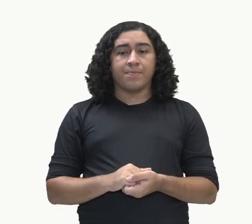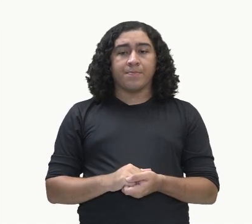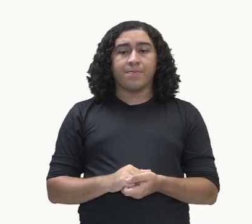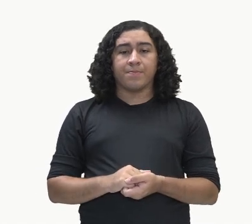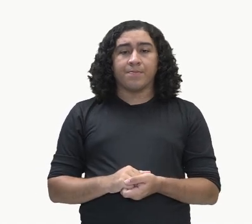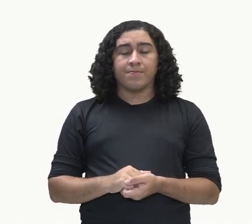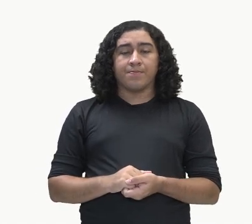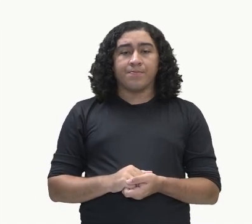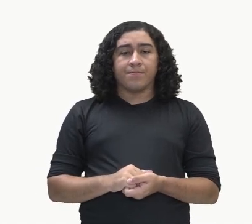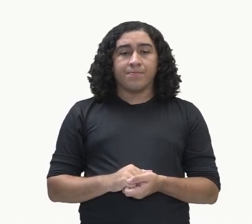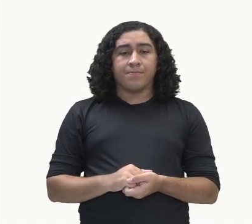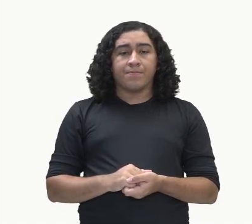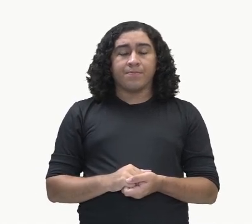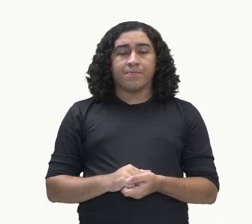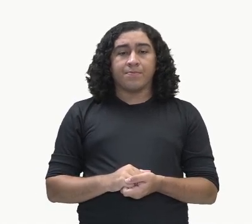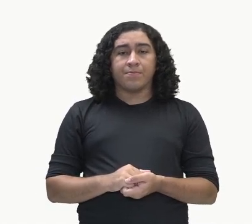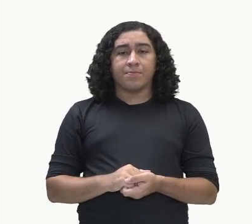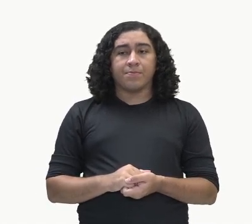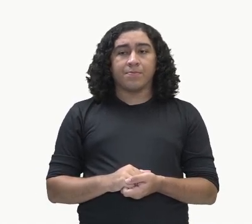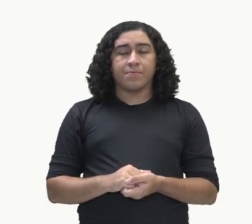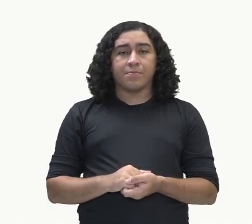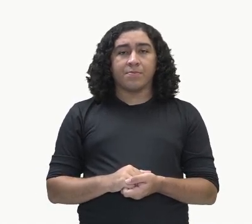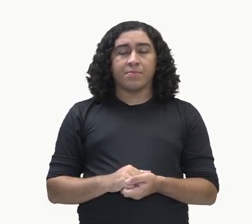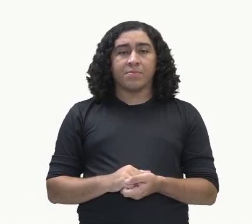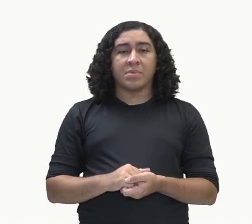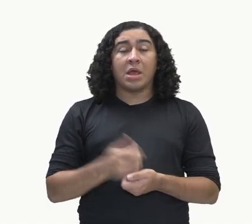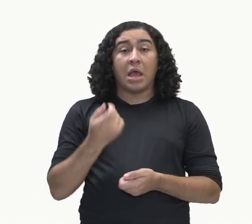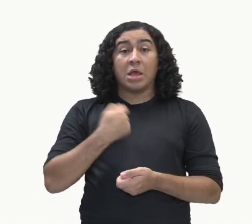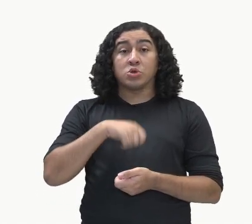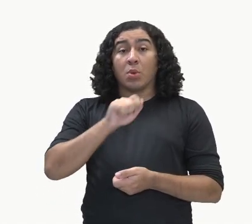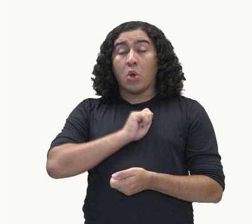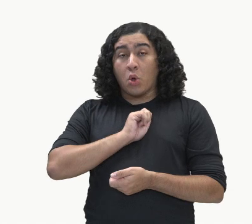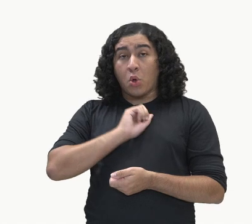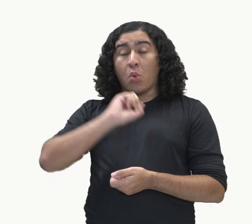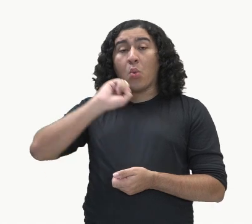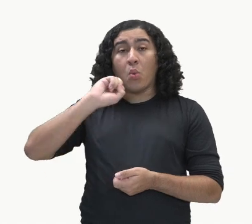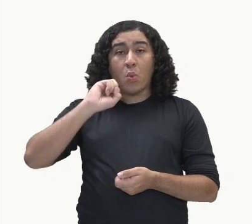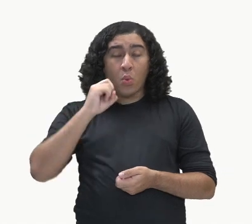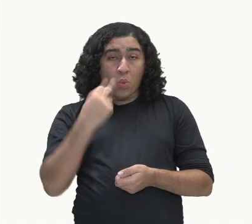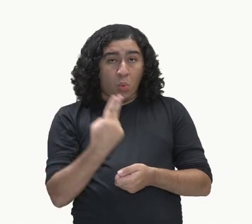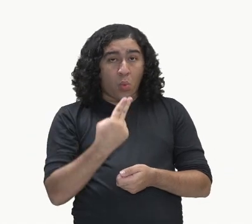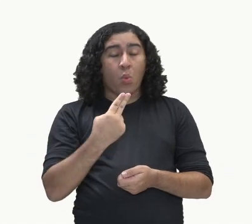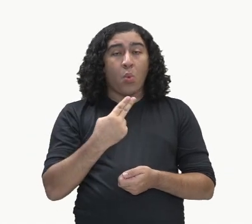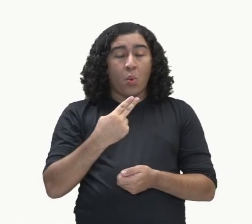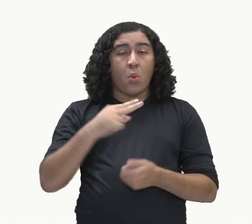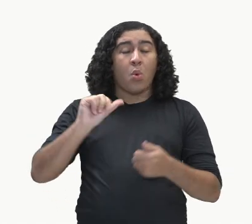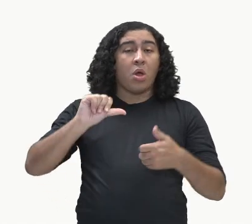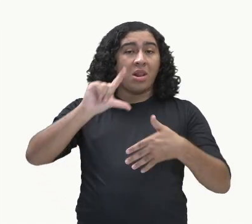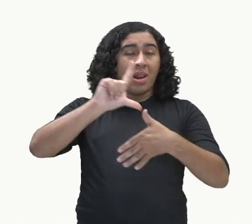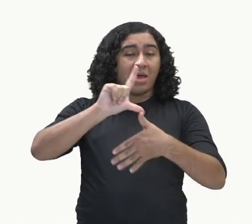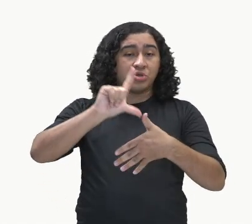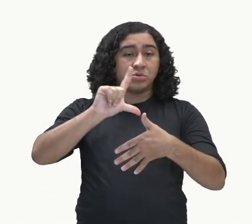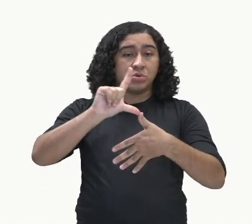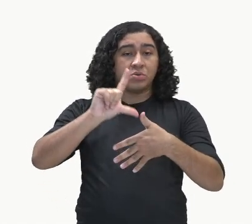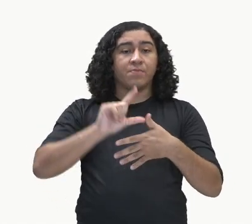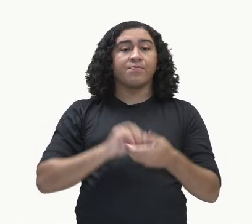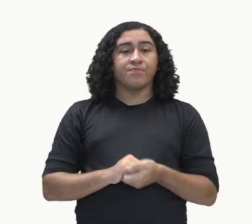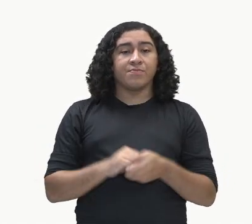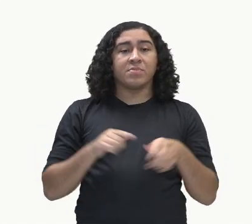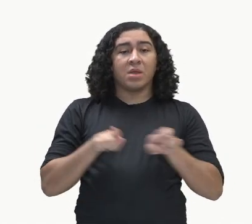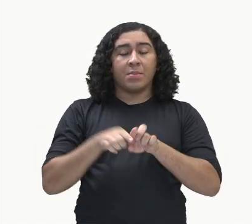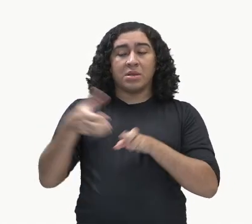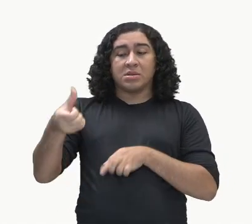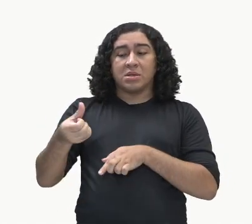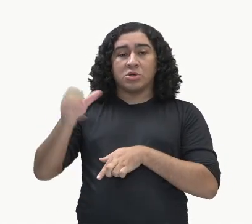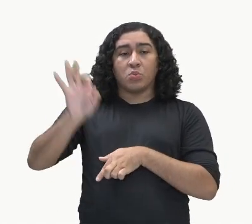latino, então espanhóis ou latinos. Aí Asian, 6% e 1,3% Native American